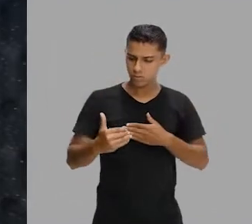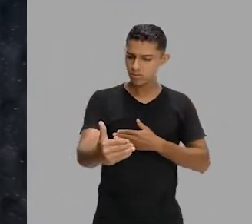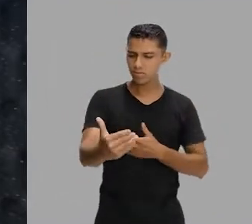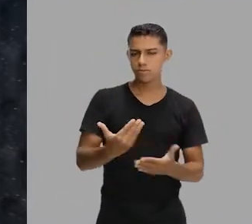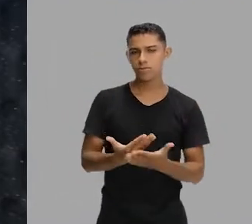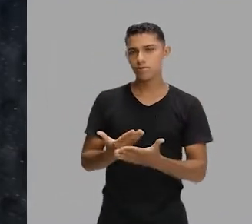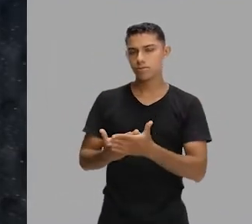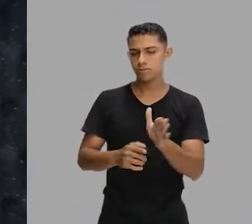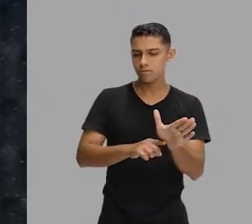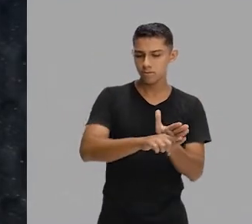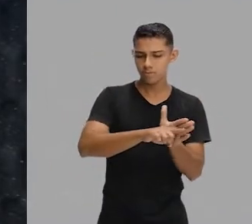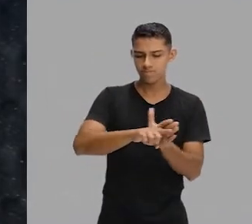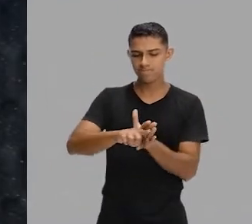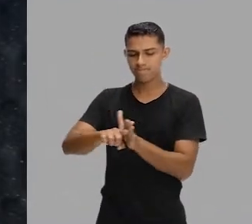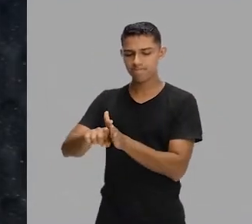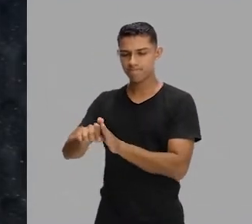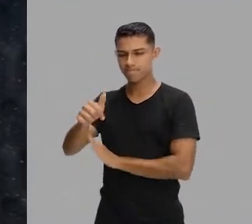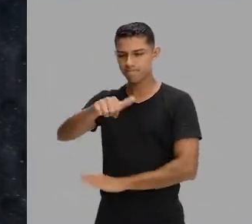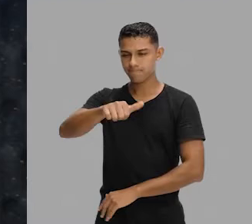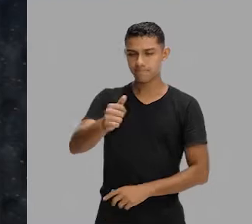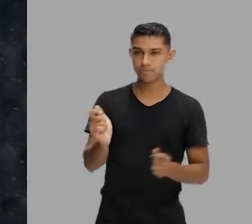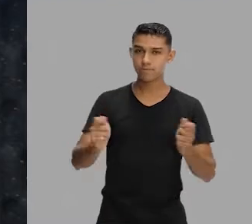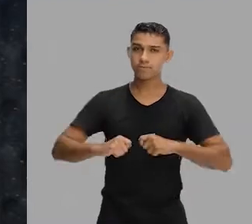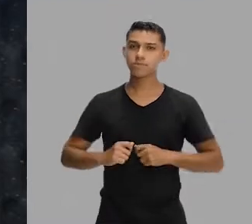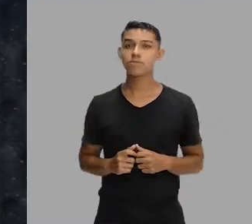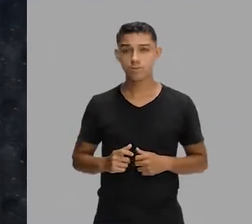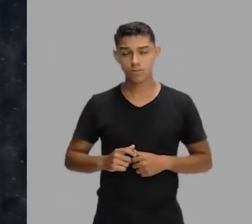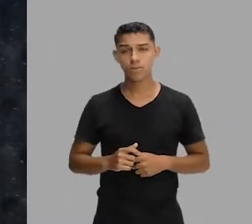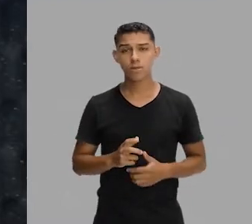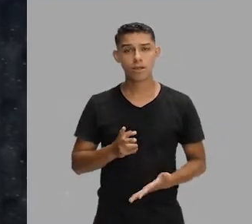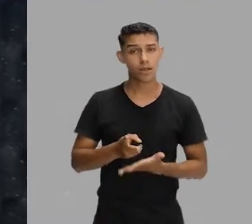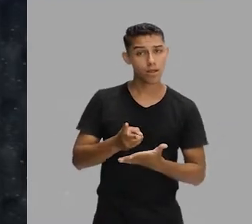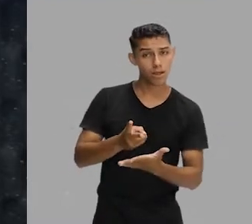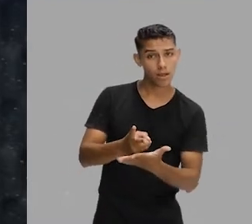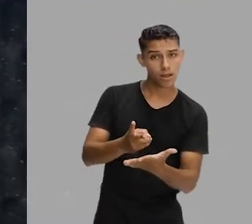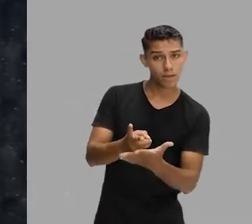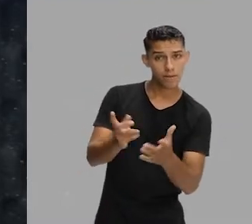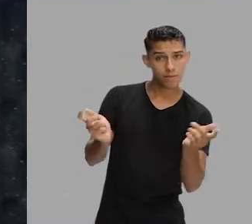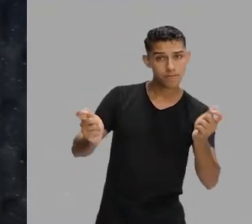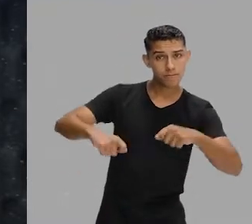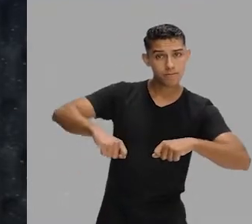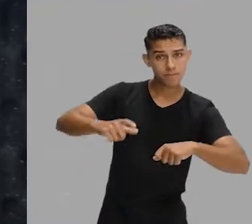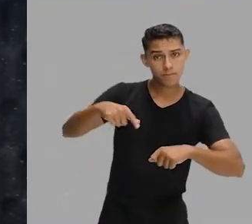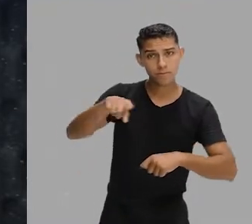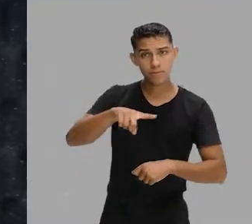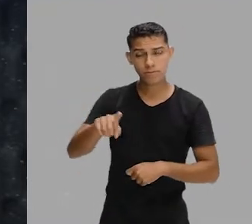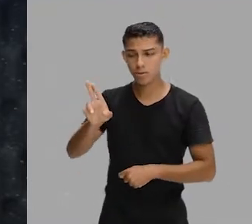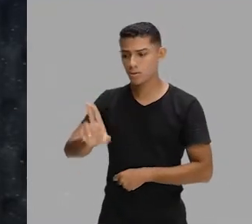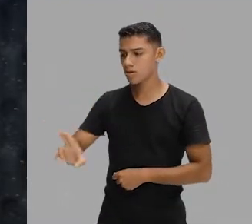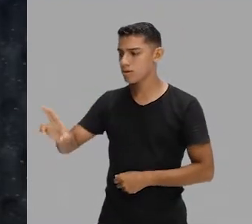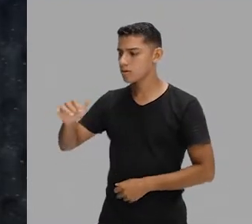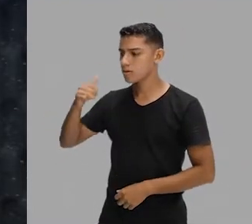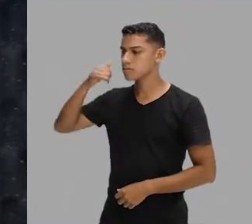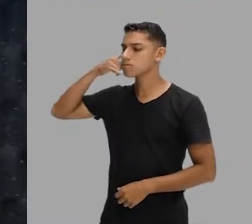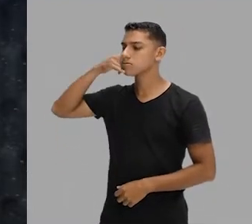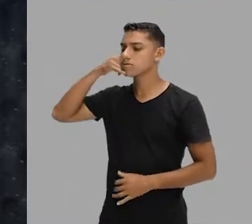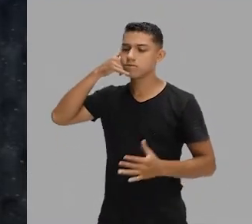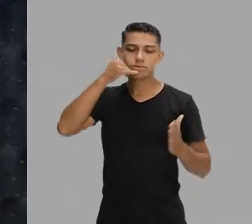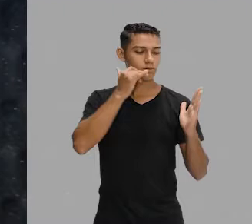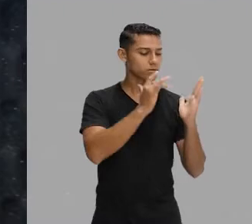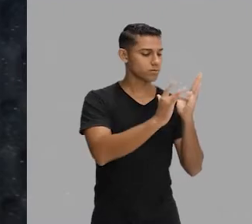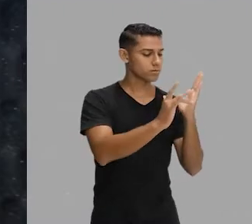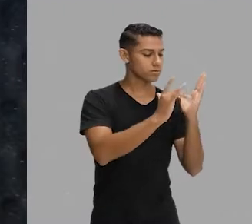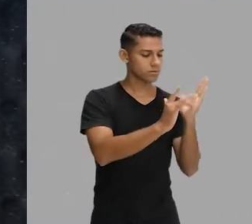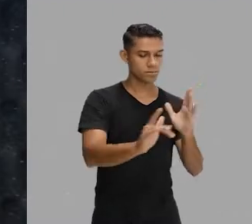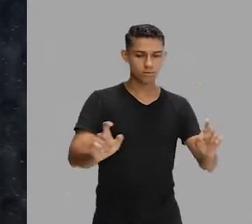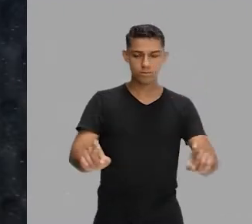suas pesquisas, tudo bem? Sempre que for possível, utilizando seu celular, seu tablet, seu